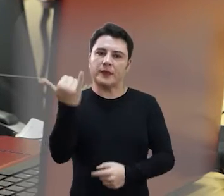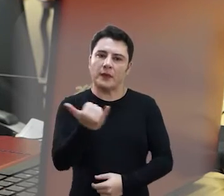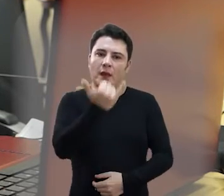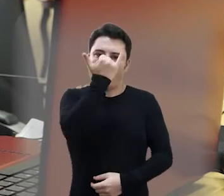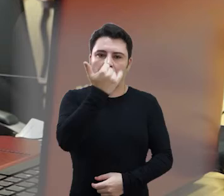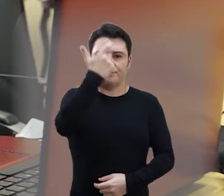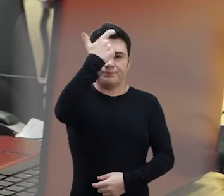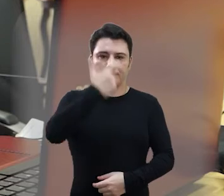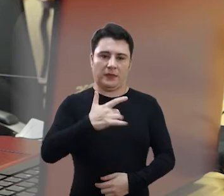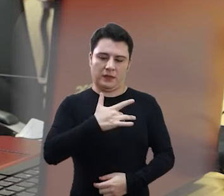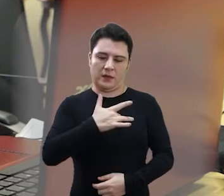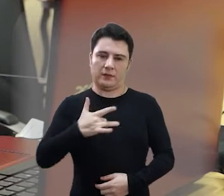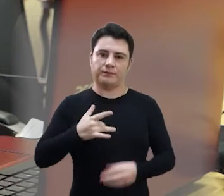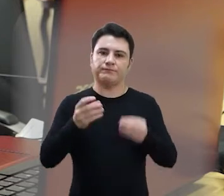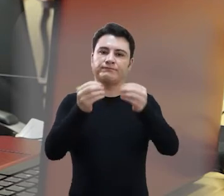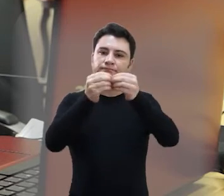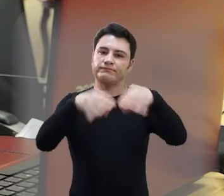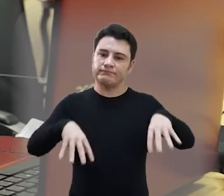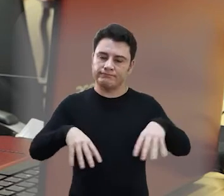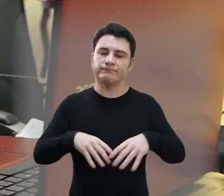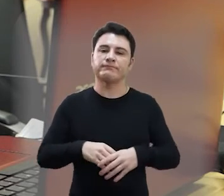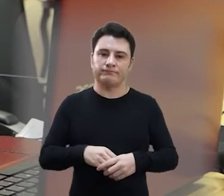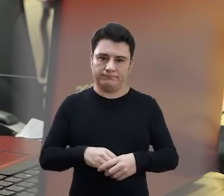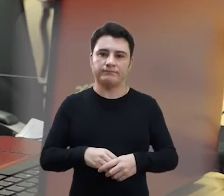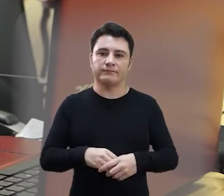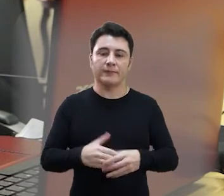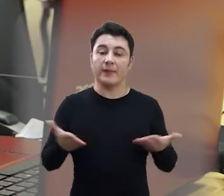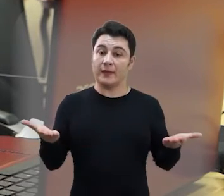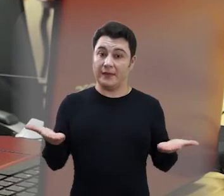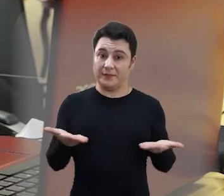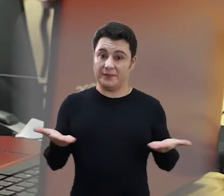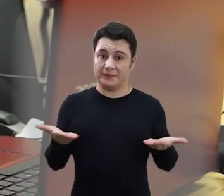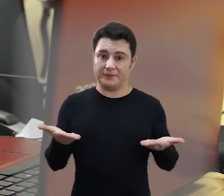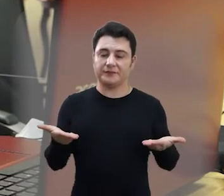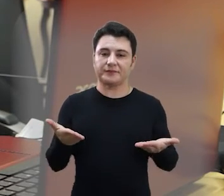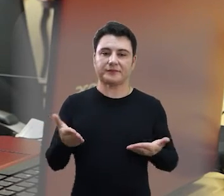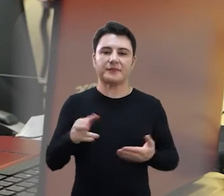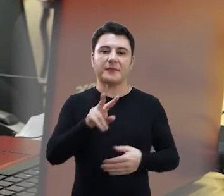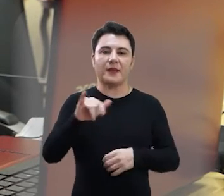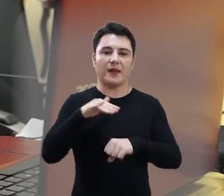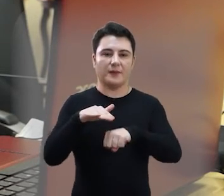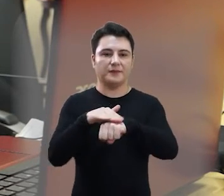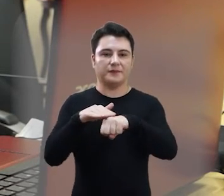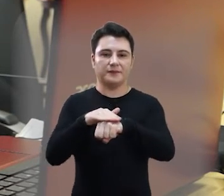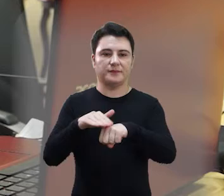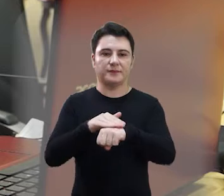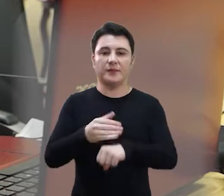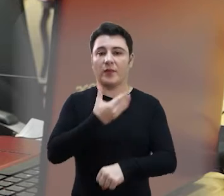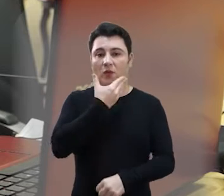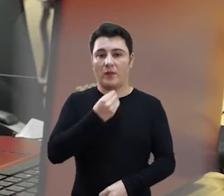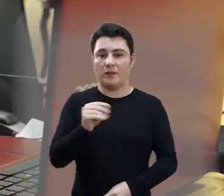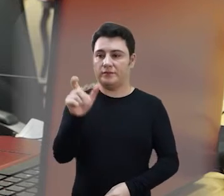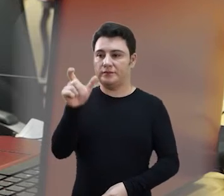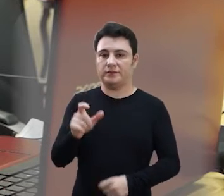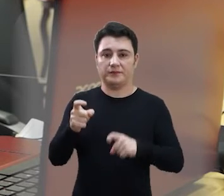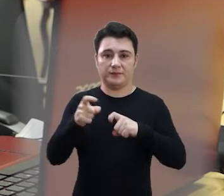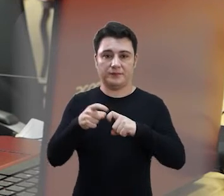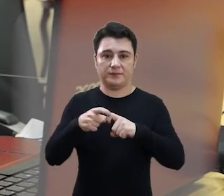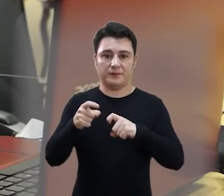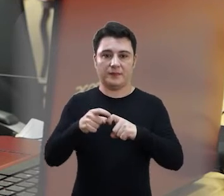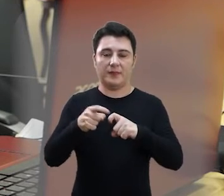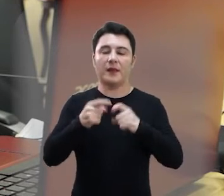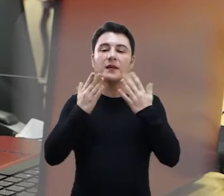têm embasamento científico e podem colocar em risco a saúde daqueles que se aventuram a segui-los. Para falar sobre o